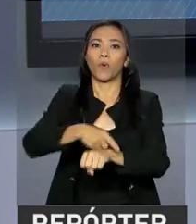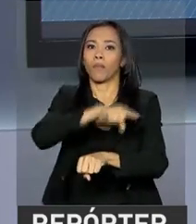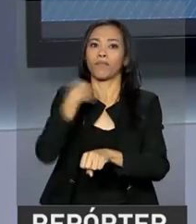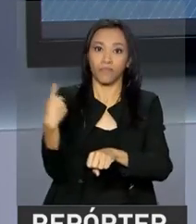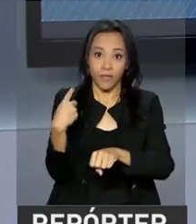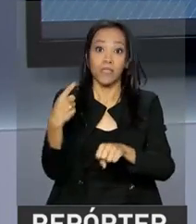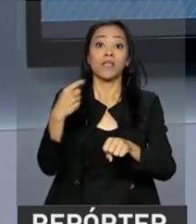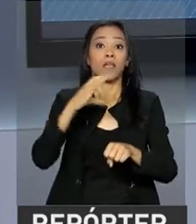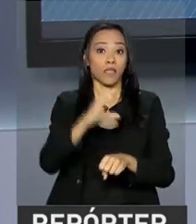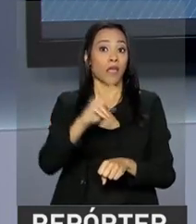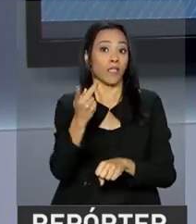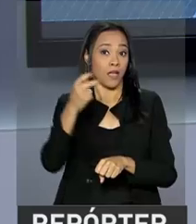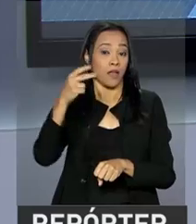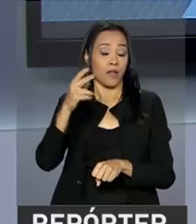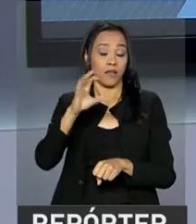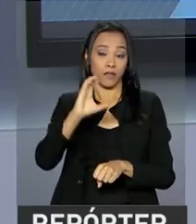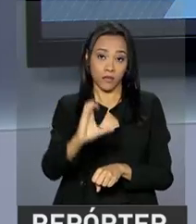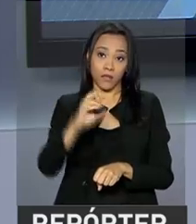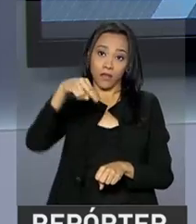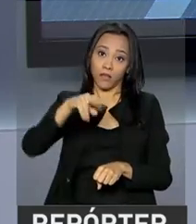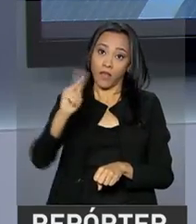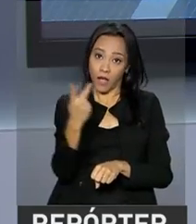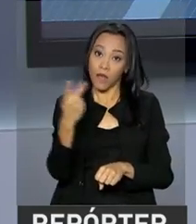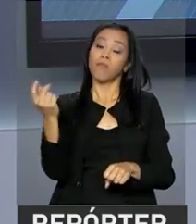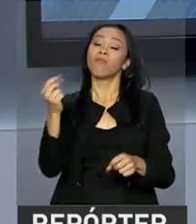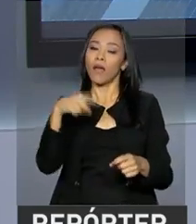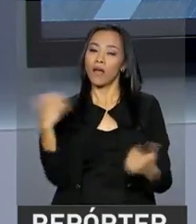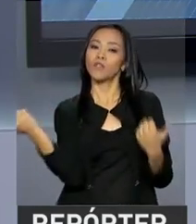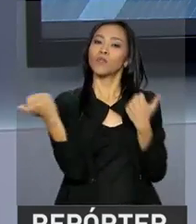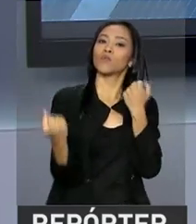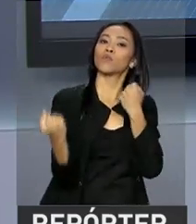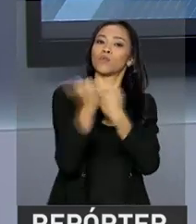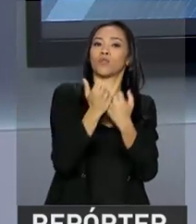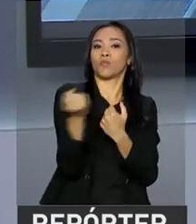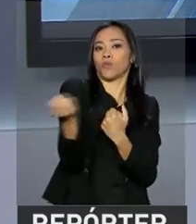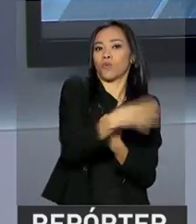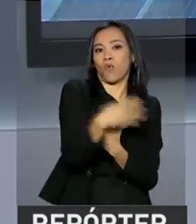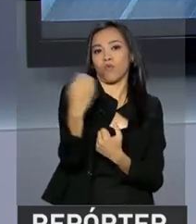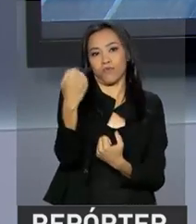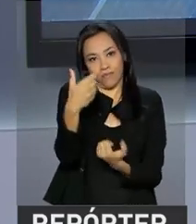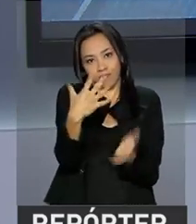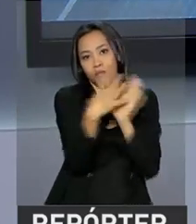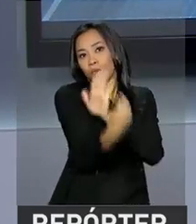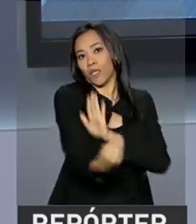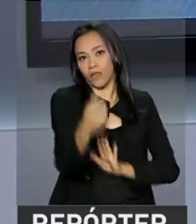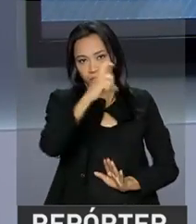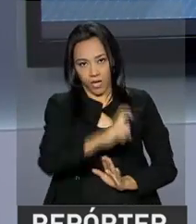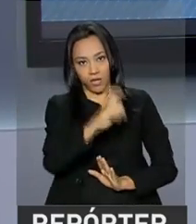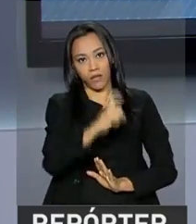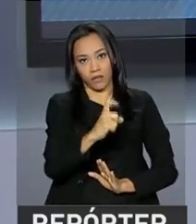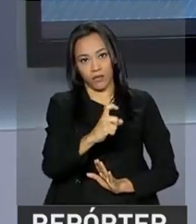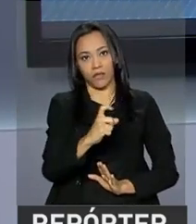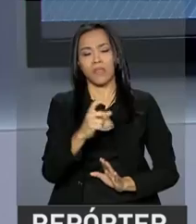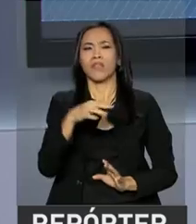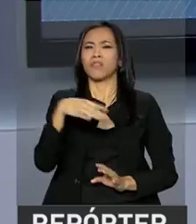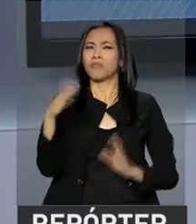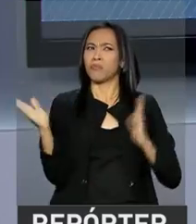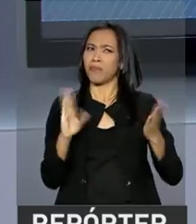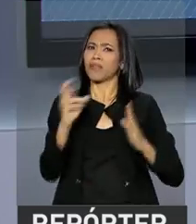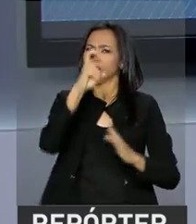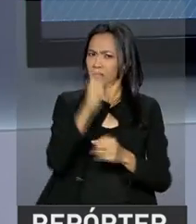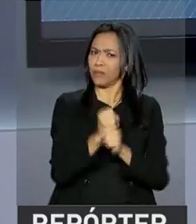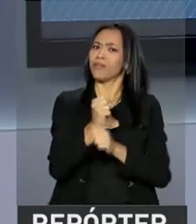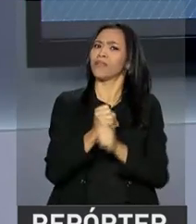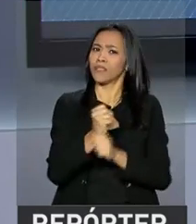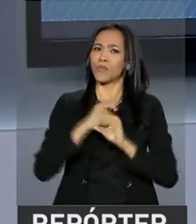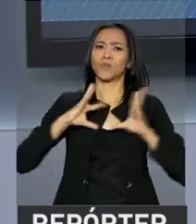vencer e for Renovada ela vai ser automaticamente substituída por esse novo modelo o Denatran prevê que em 5 anos todas as